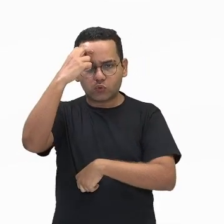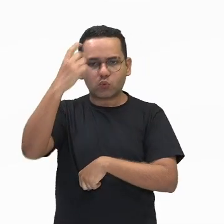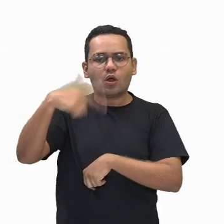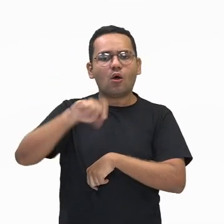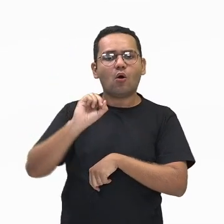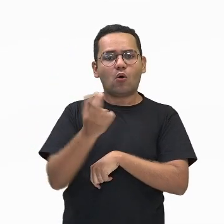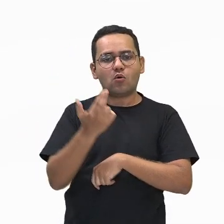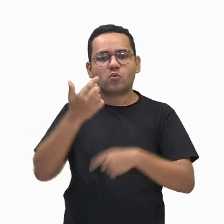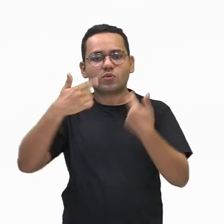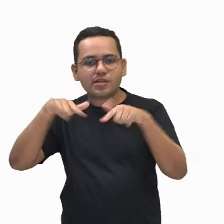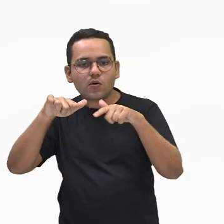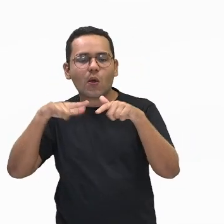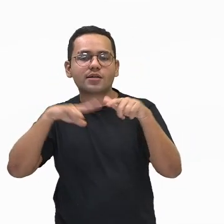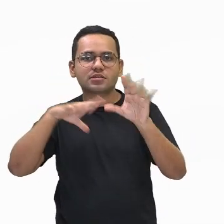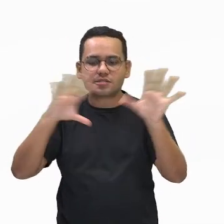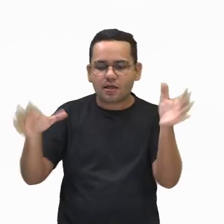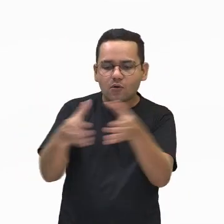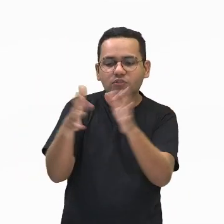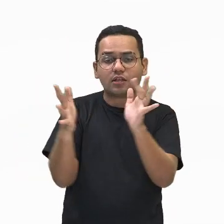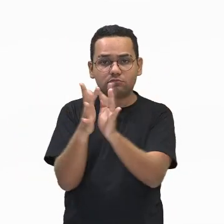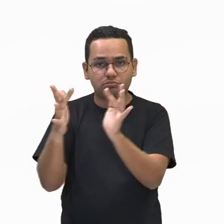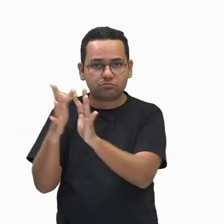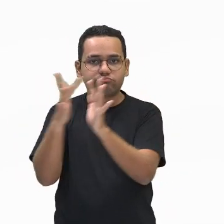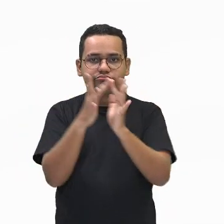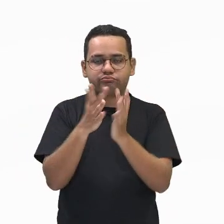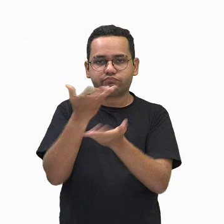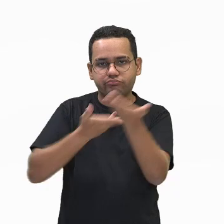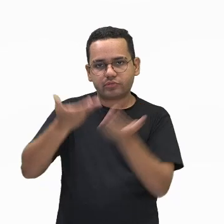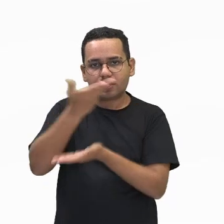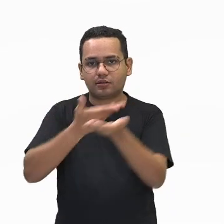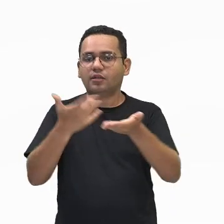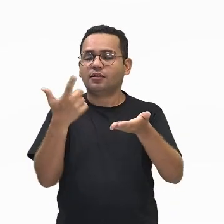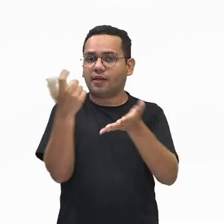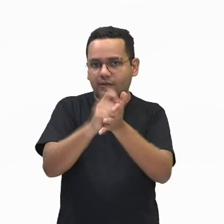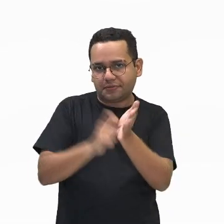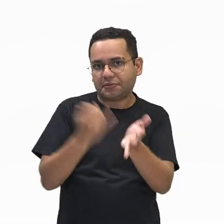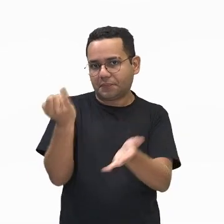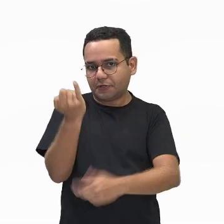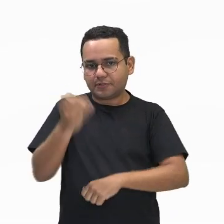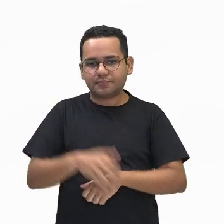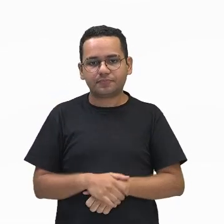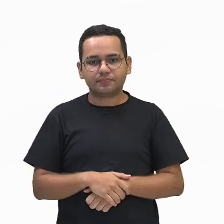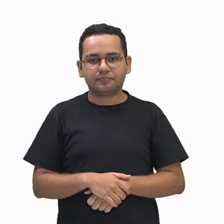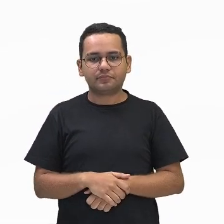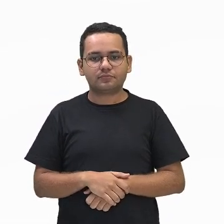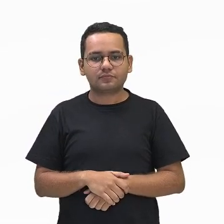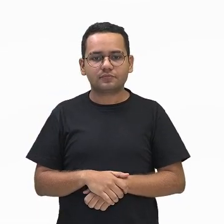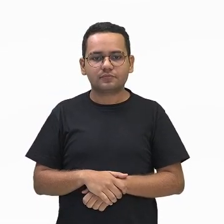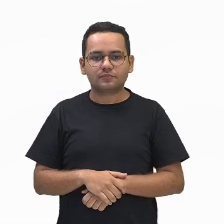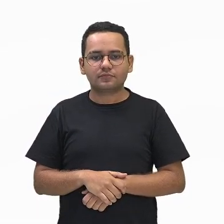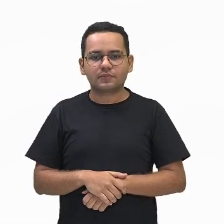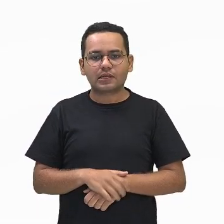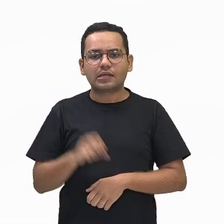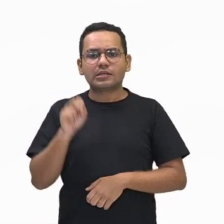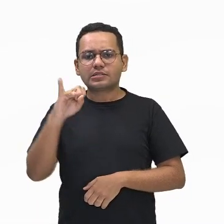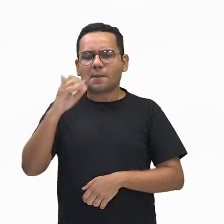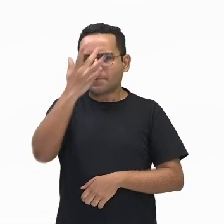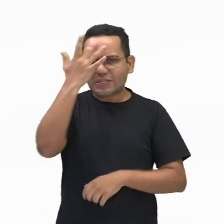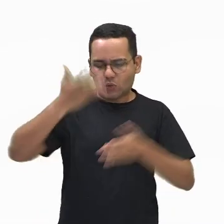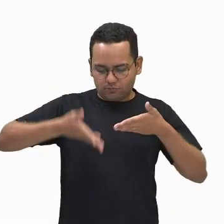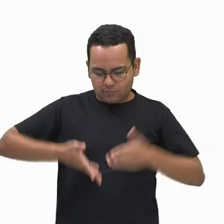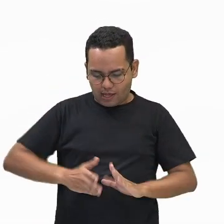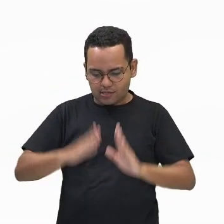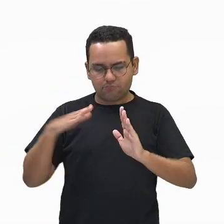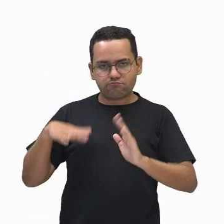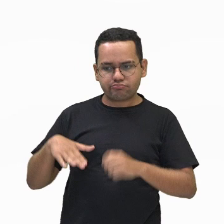experiência coletiva. Anotem isso que é muito importante. Quando alguém nasce, encontra um mundo repleto de regras